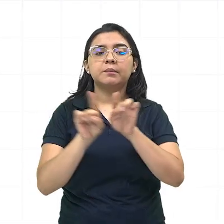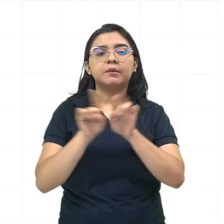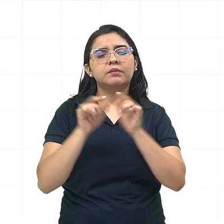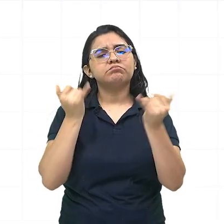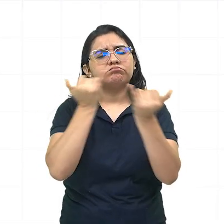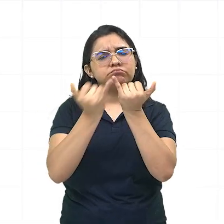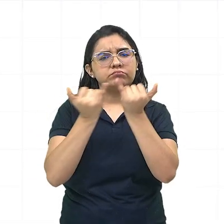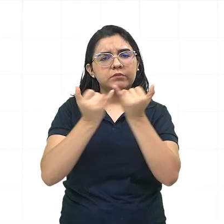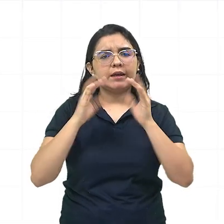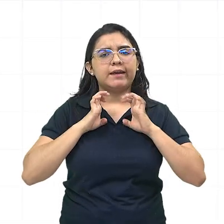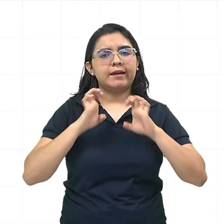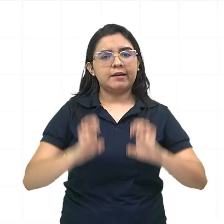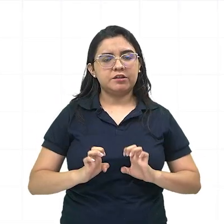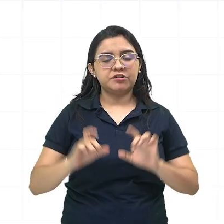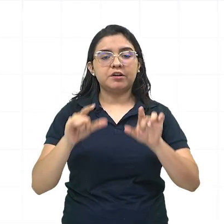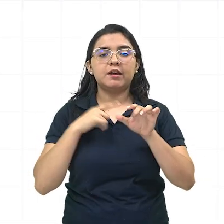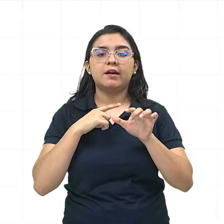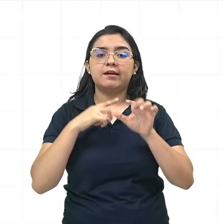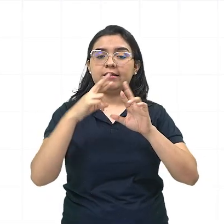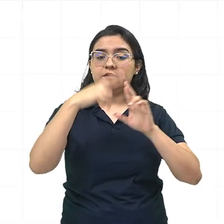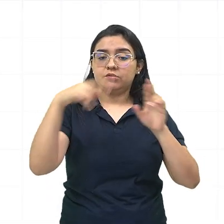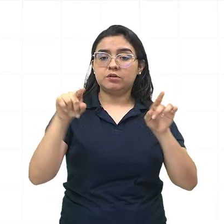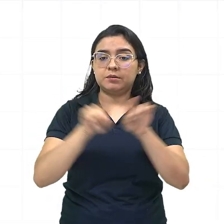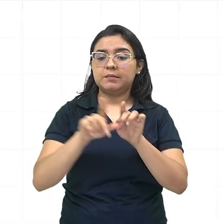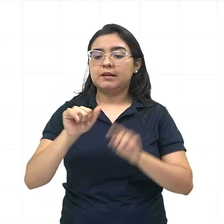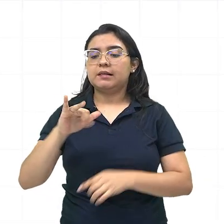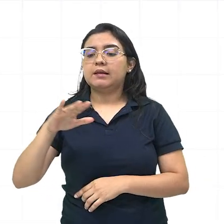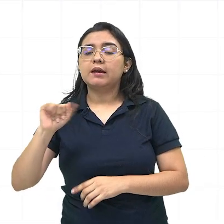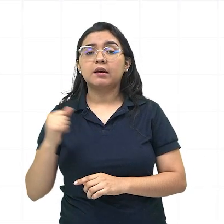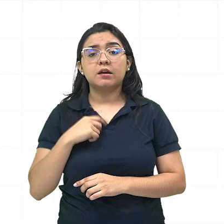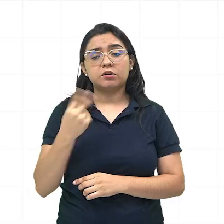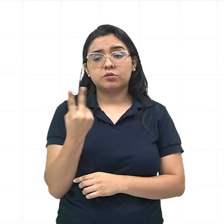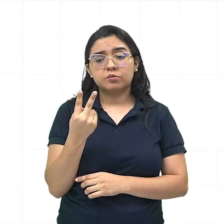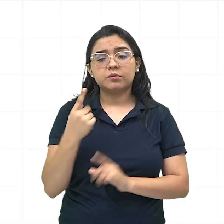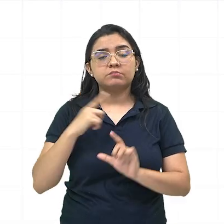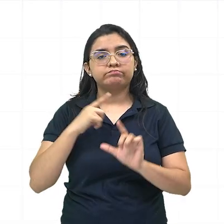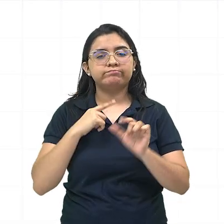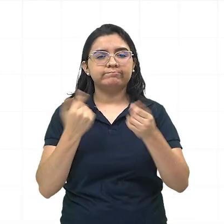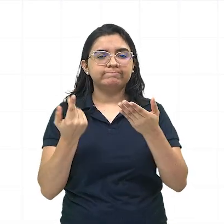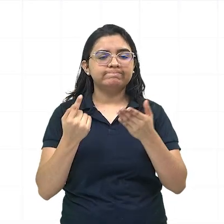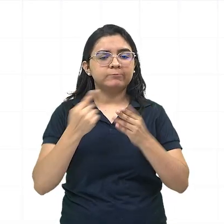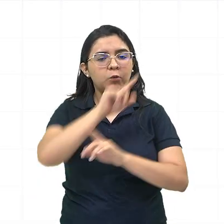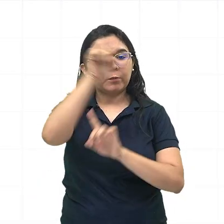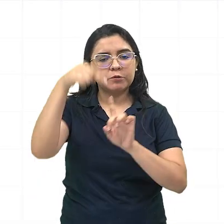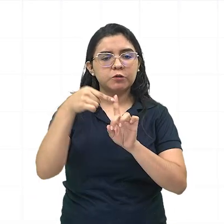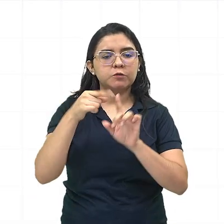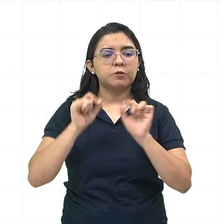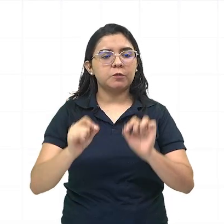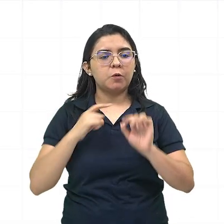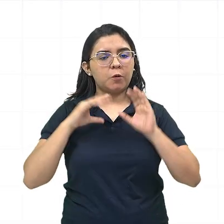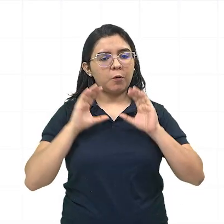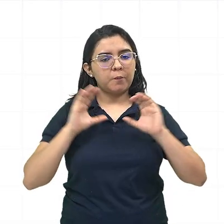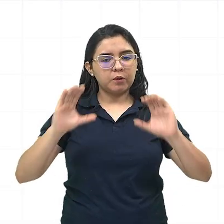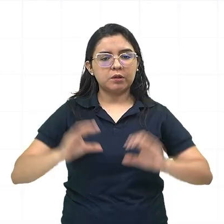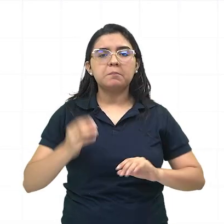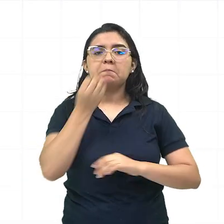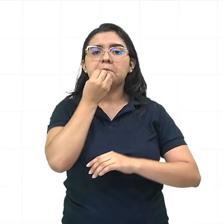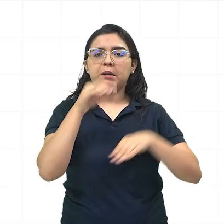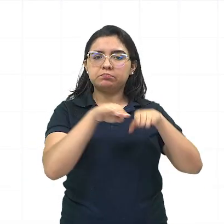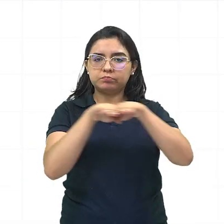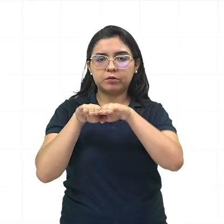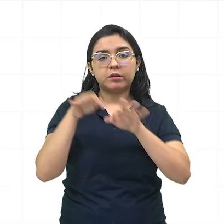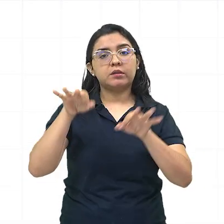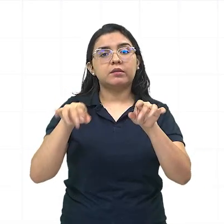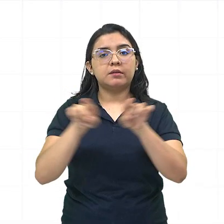entre ética religiosa e laica, né? Ambas buscam padrões de comportamento que promovem o bem comum e a